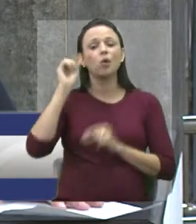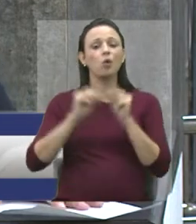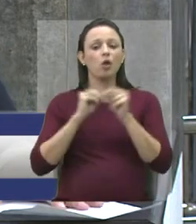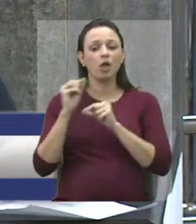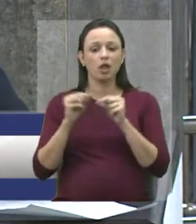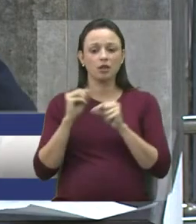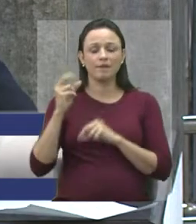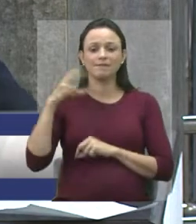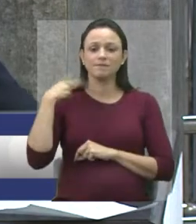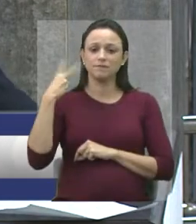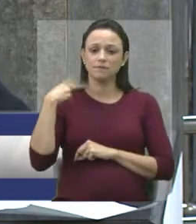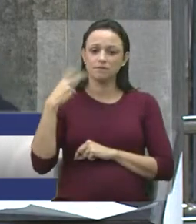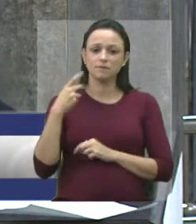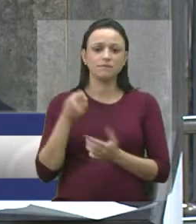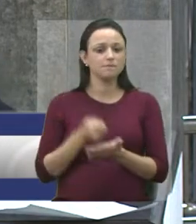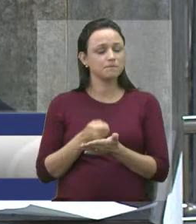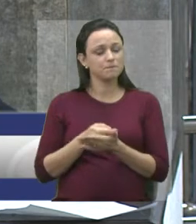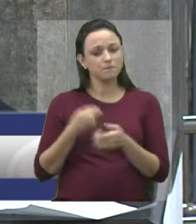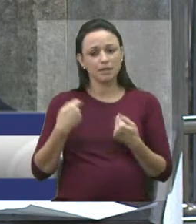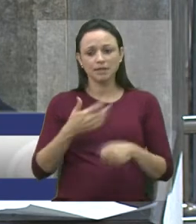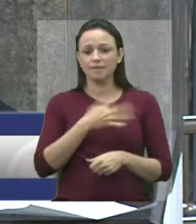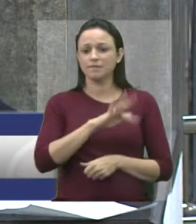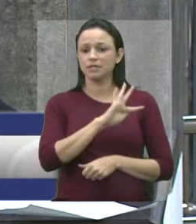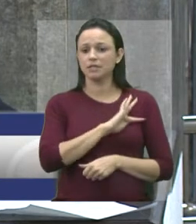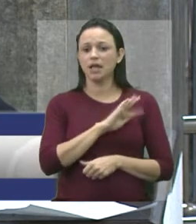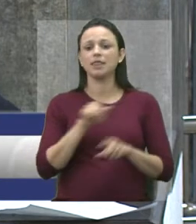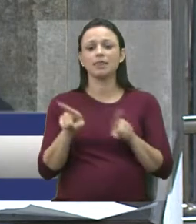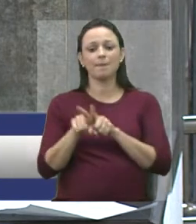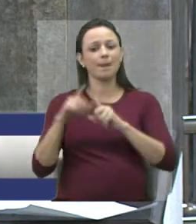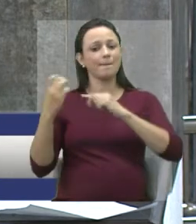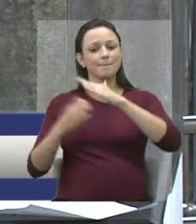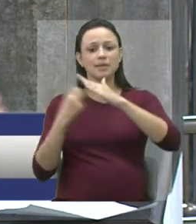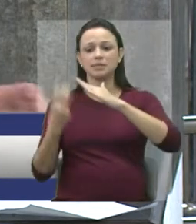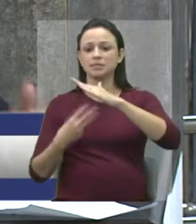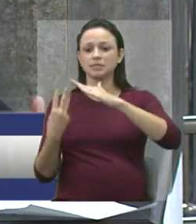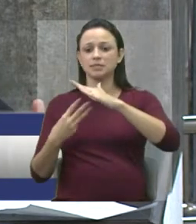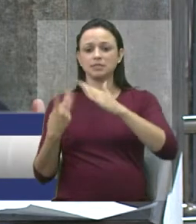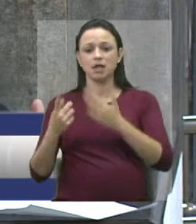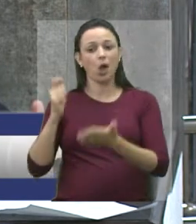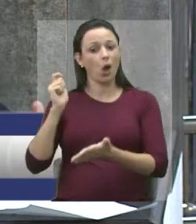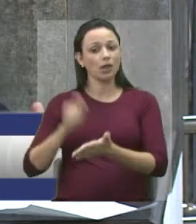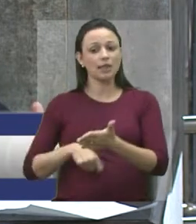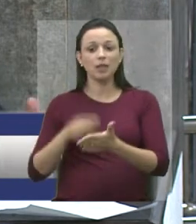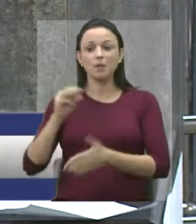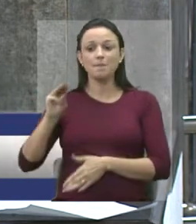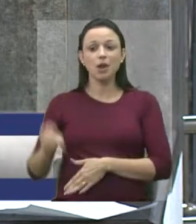os vereadores precisam fiscalizar as terceirizadas. É contrato de milhões.